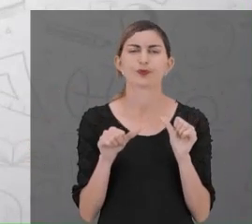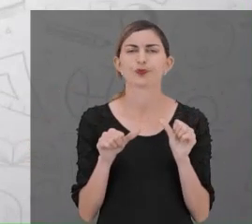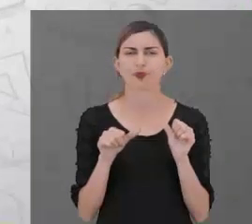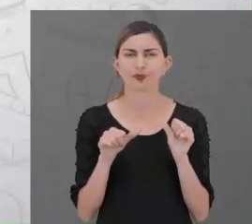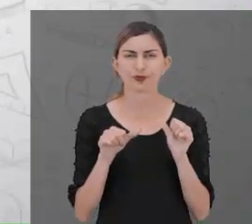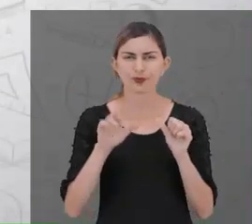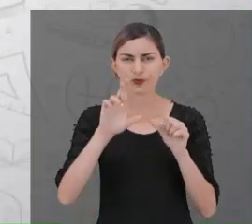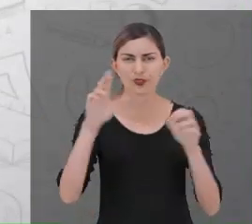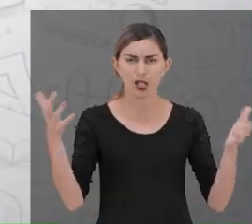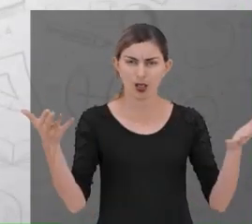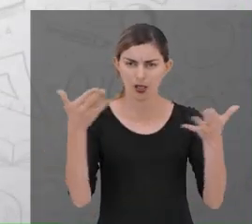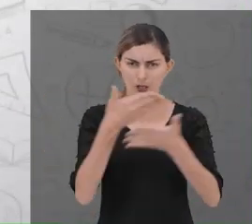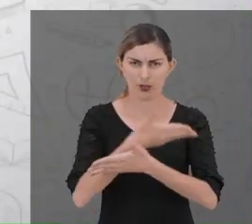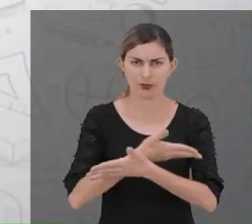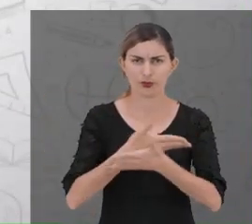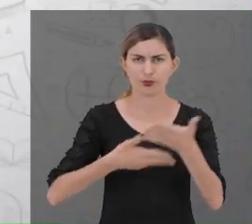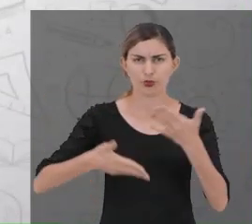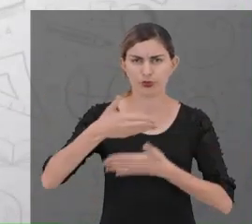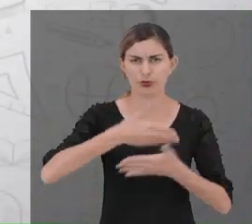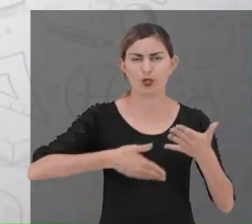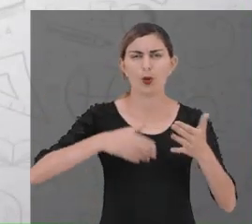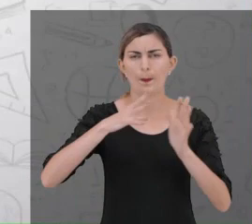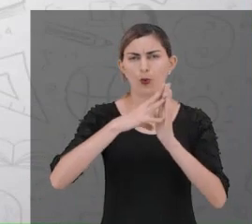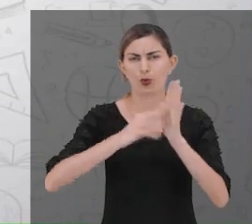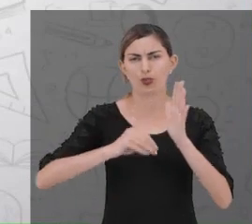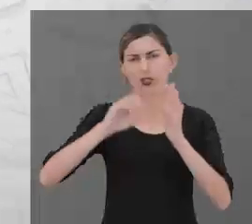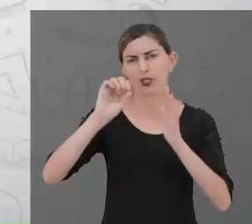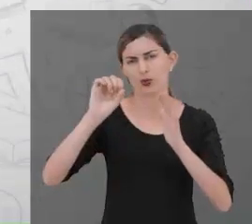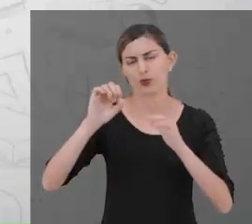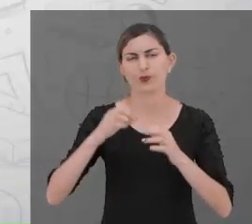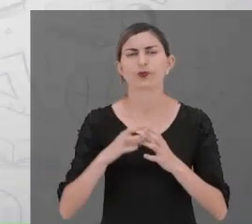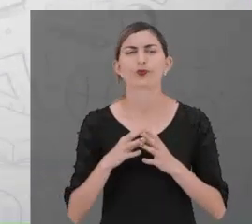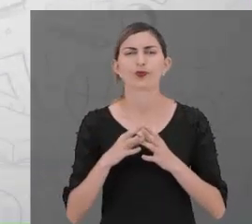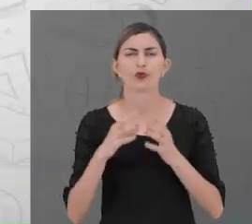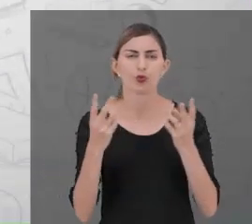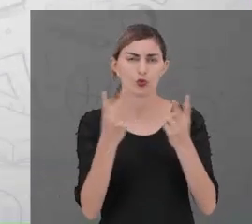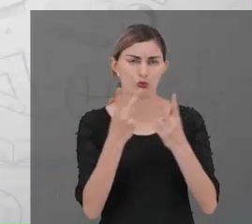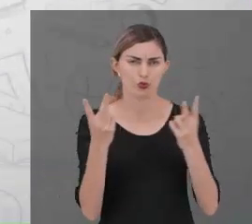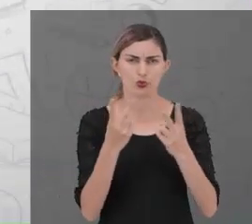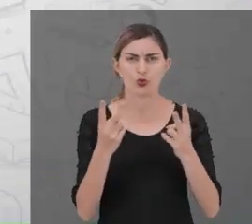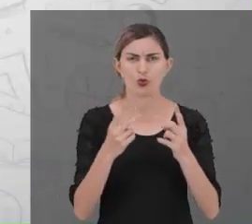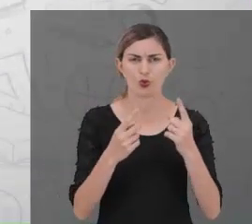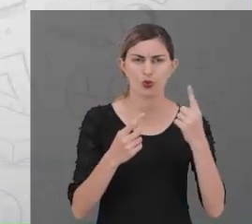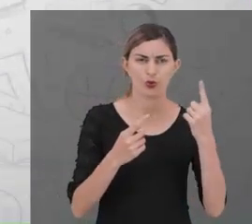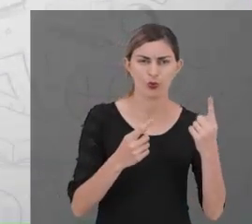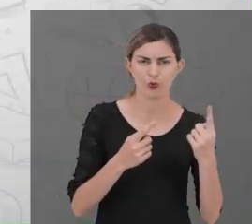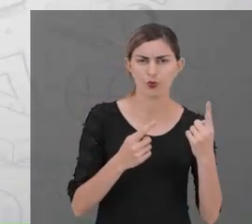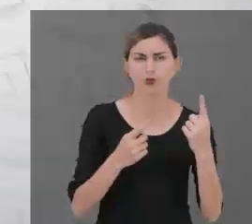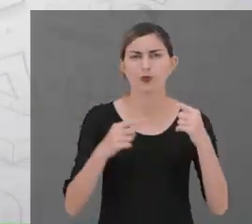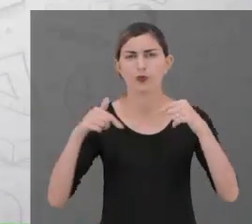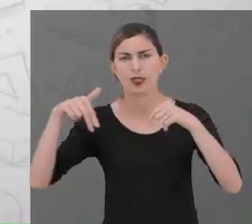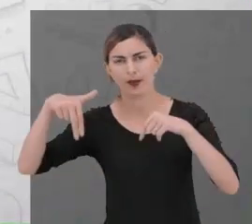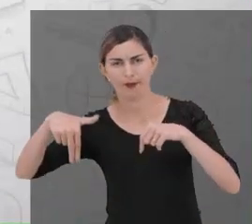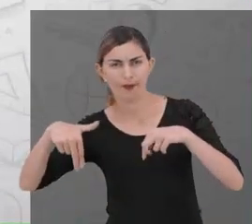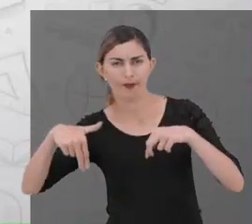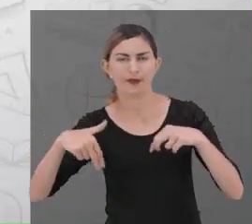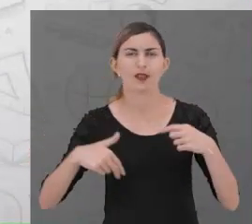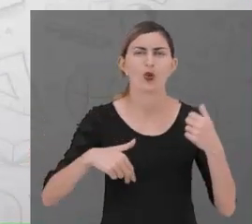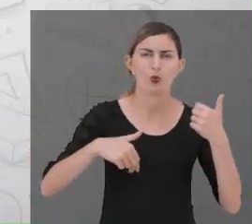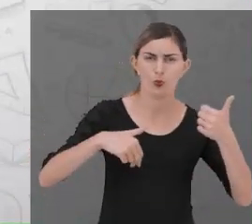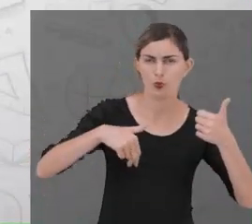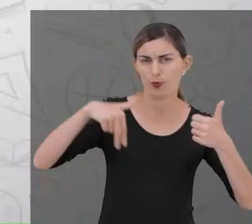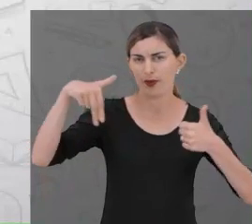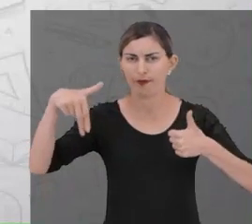transformação de um relacionamento do modelo ER para SQL. Esse relacionamento é o de 1 para N,